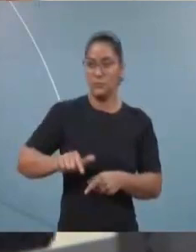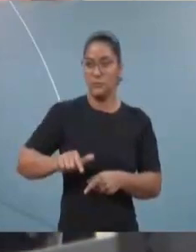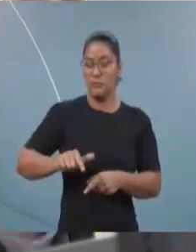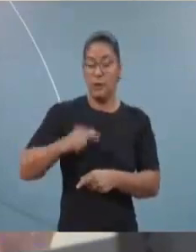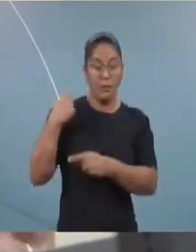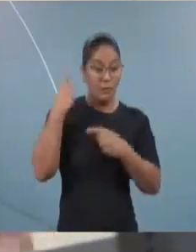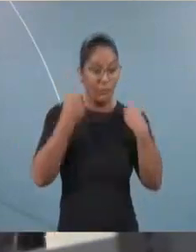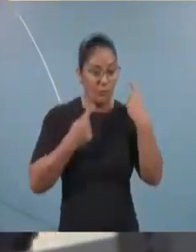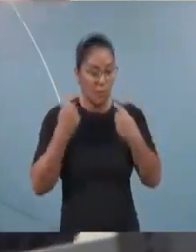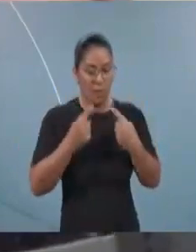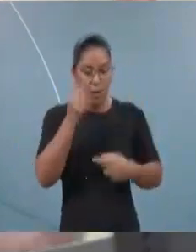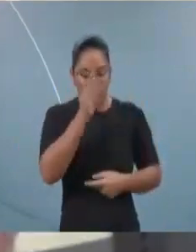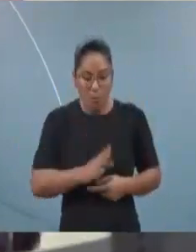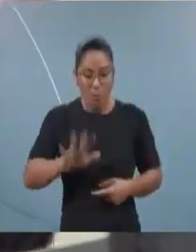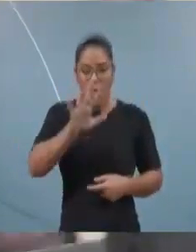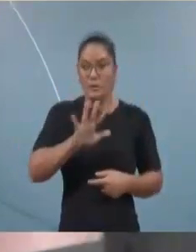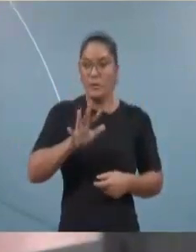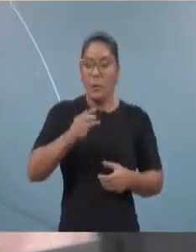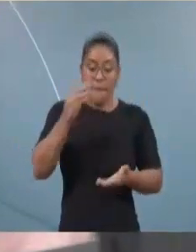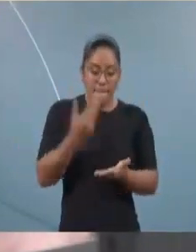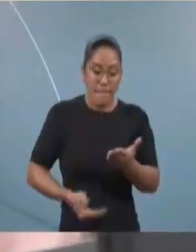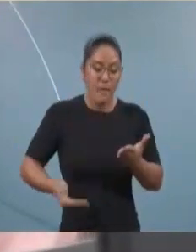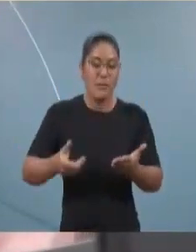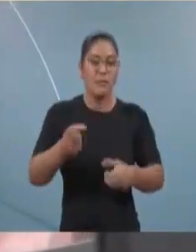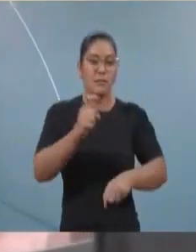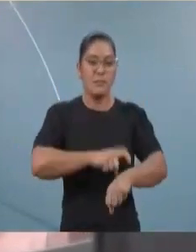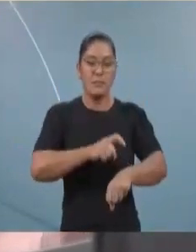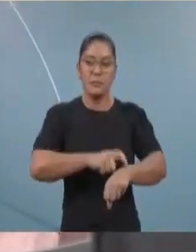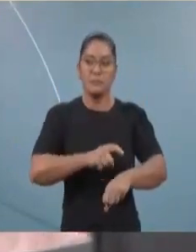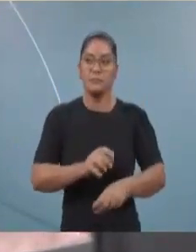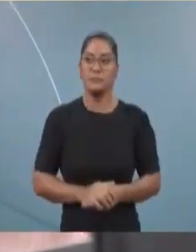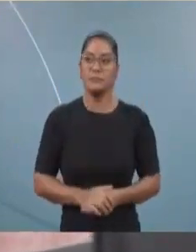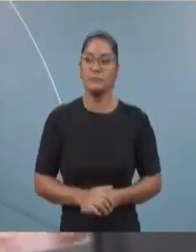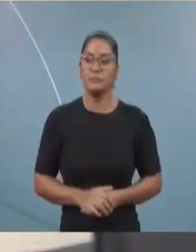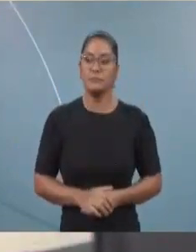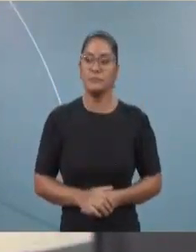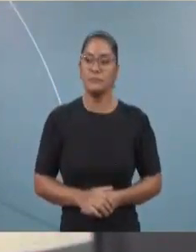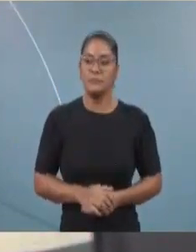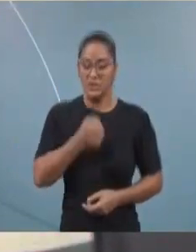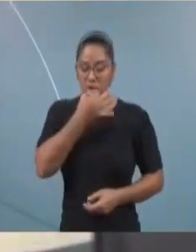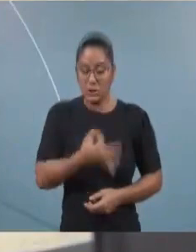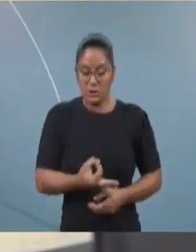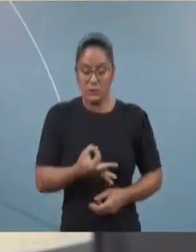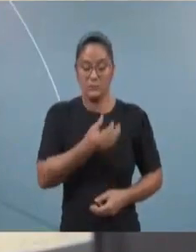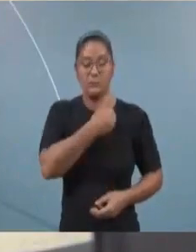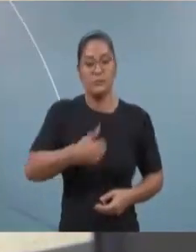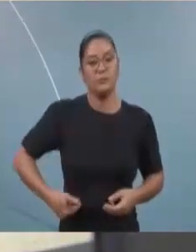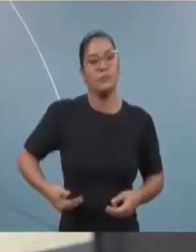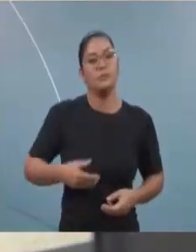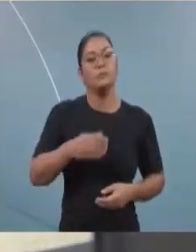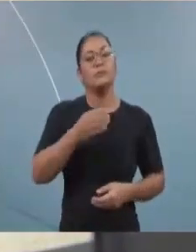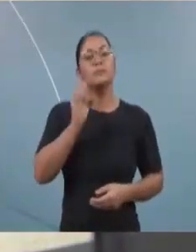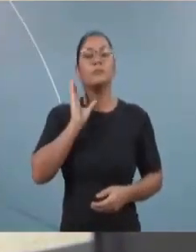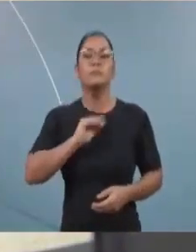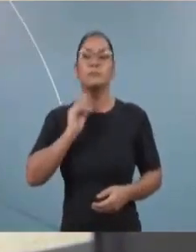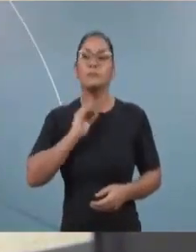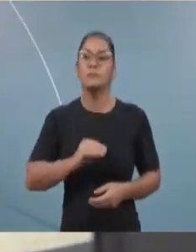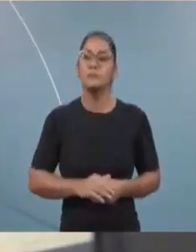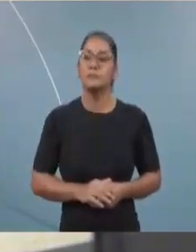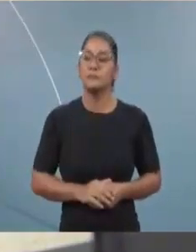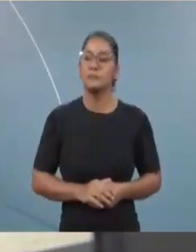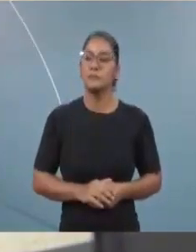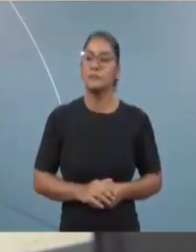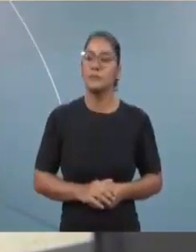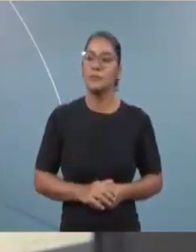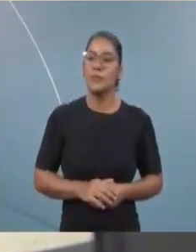é uma loucura o Brasil tá perdendo tempo com isso eu tenho criticado a Governadora Fátima que ela critica muito